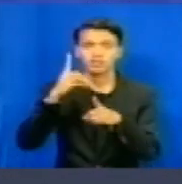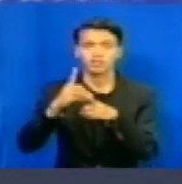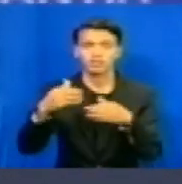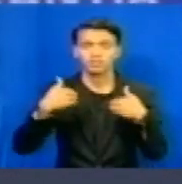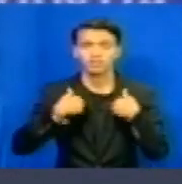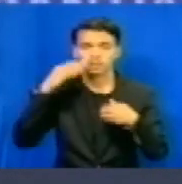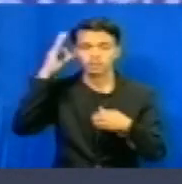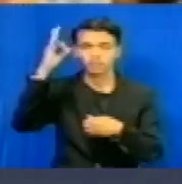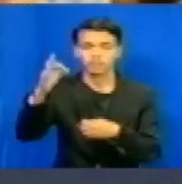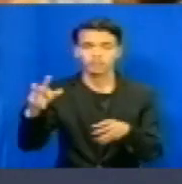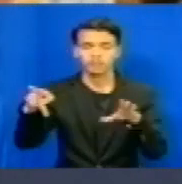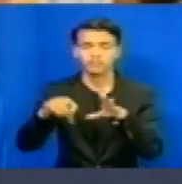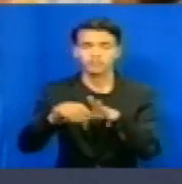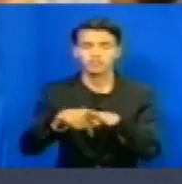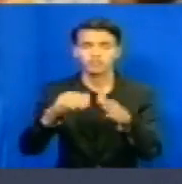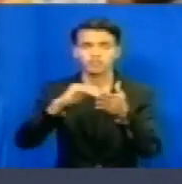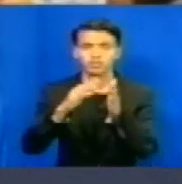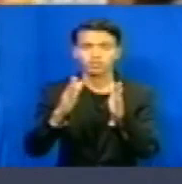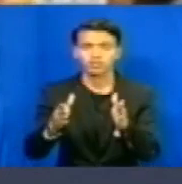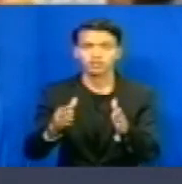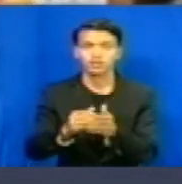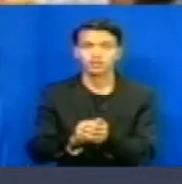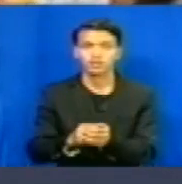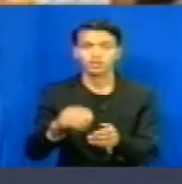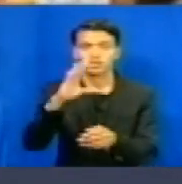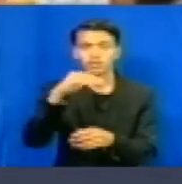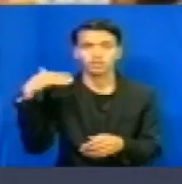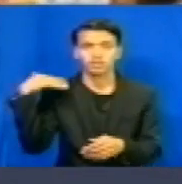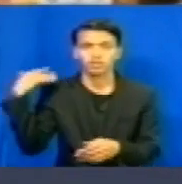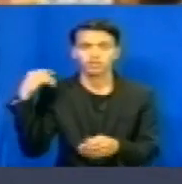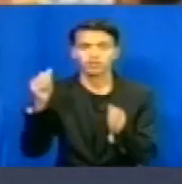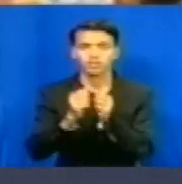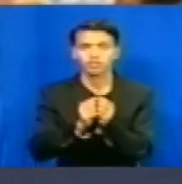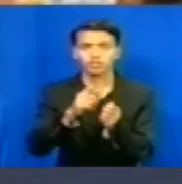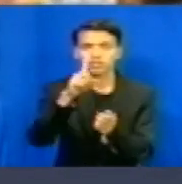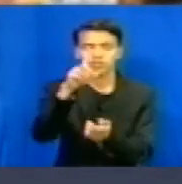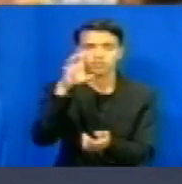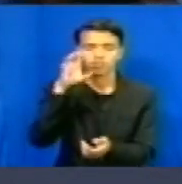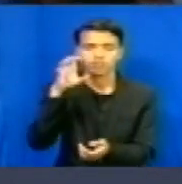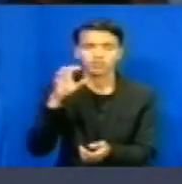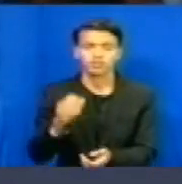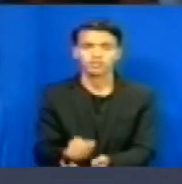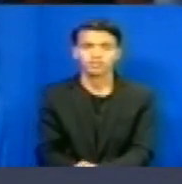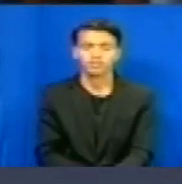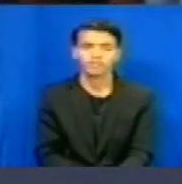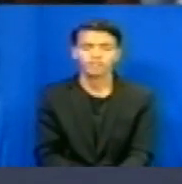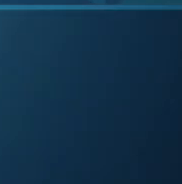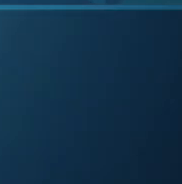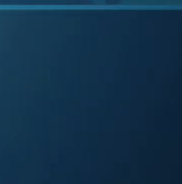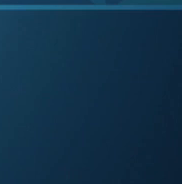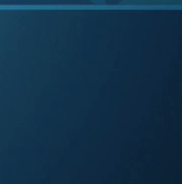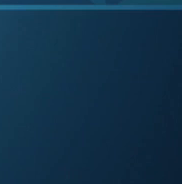atividades ne conta ho participação dos estudantes secundários no foinsai atu sitaresin. Husi município Aileu Tomé Fernandes